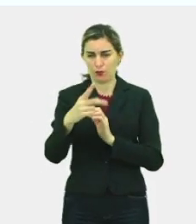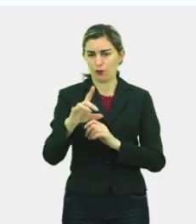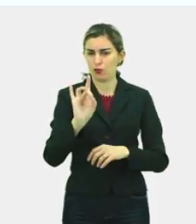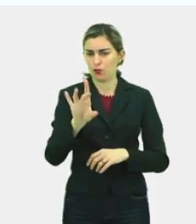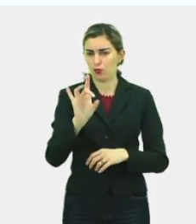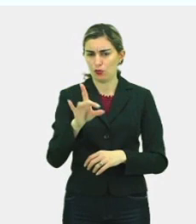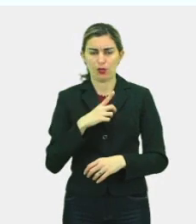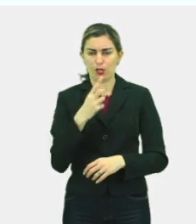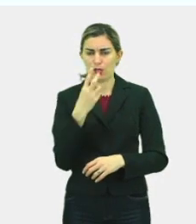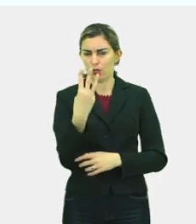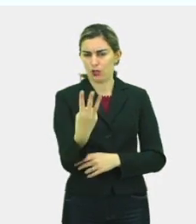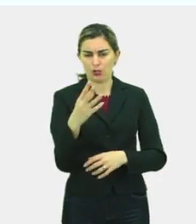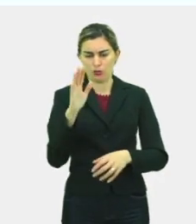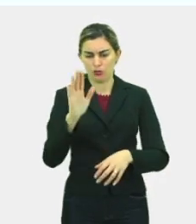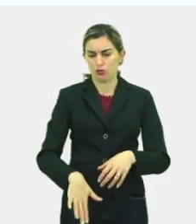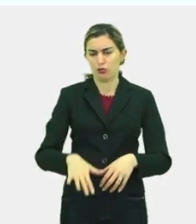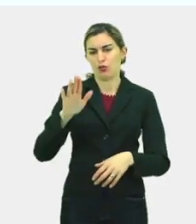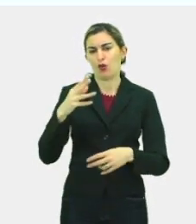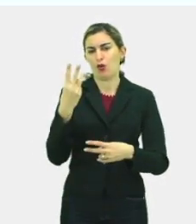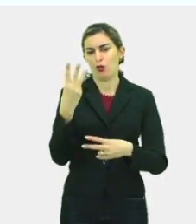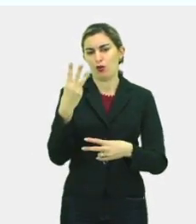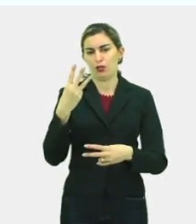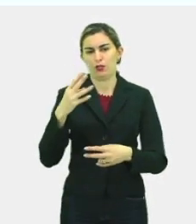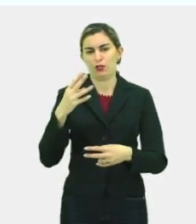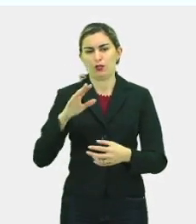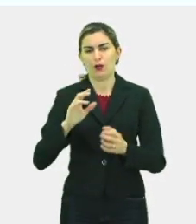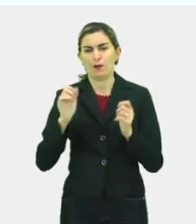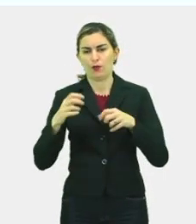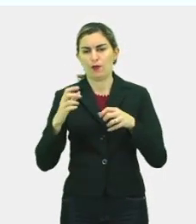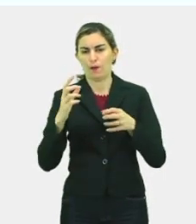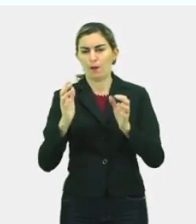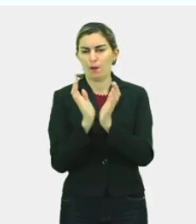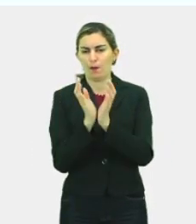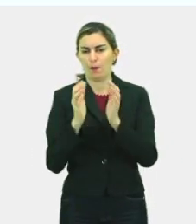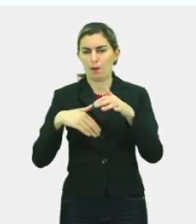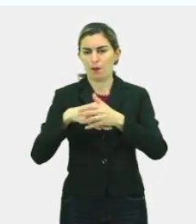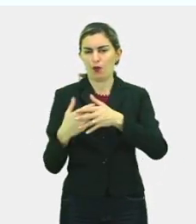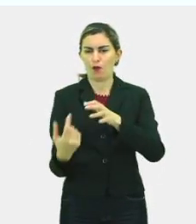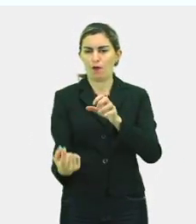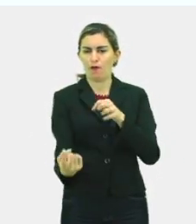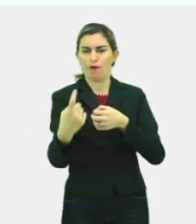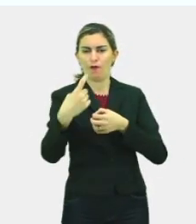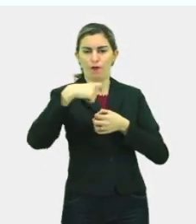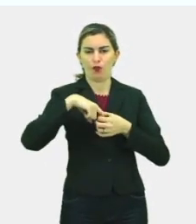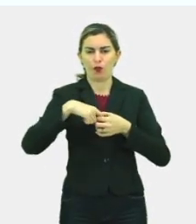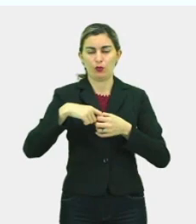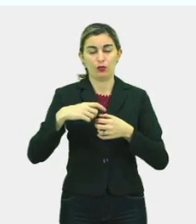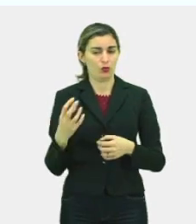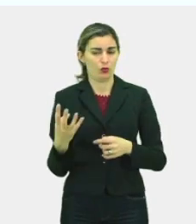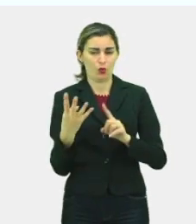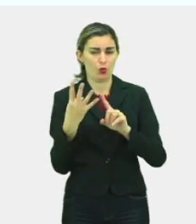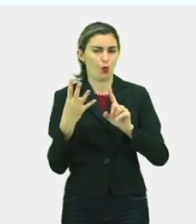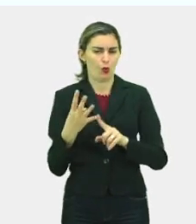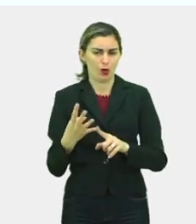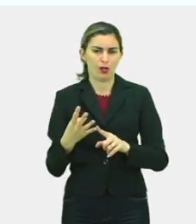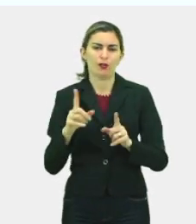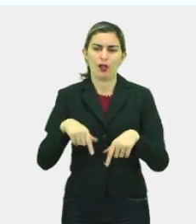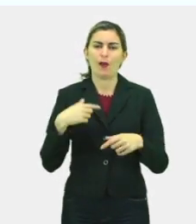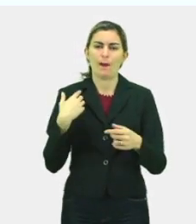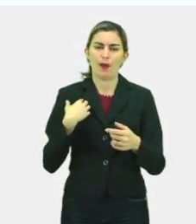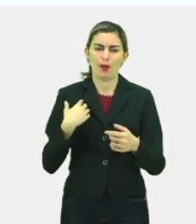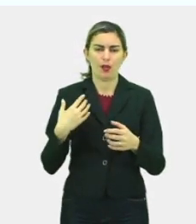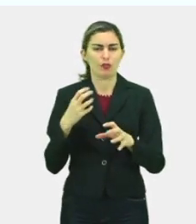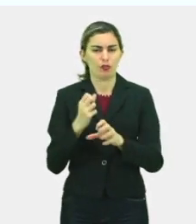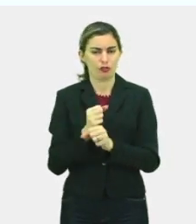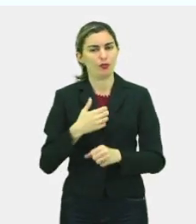de vocês só podem ter 3 toques por vez para poder a bola voltar para a minha área. Se tiver um quarto toque, é ponto